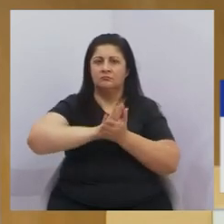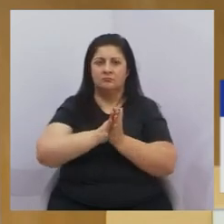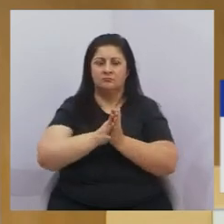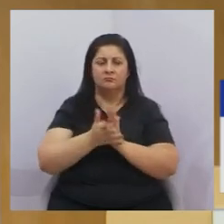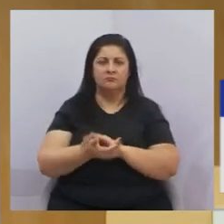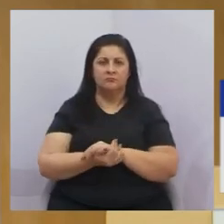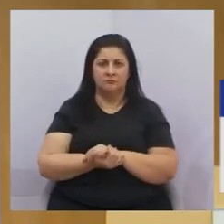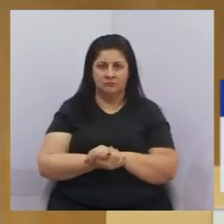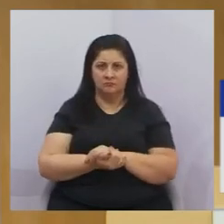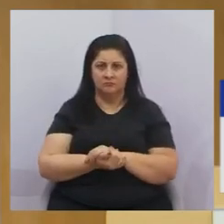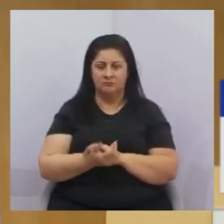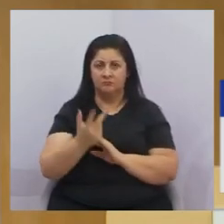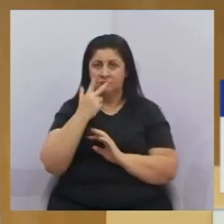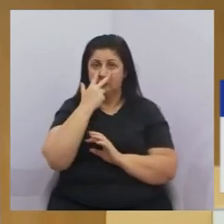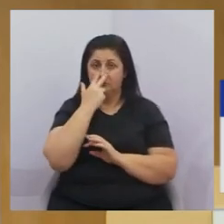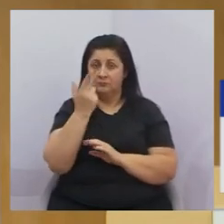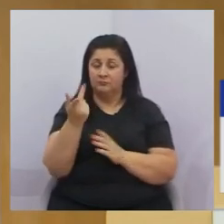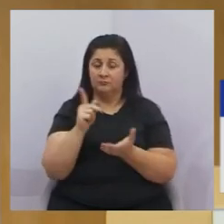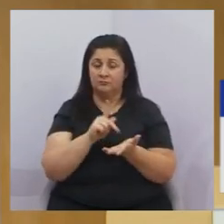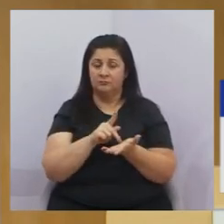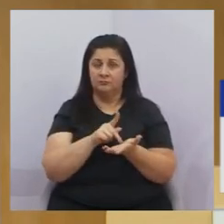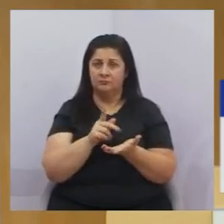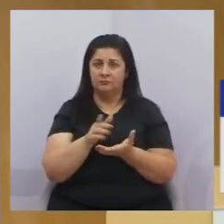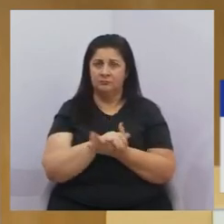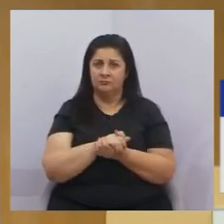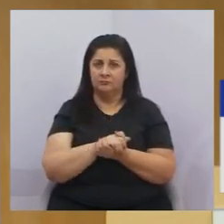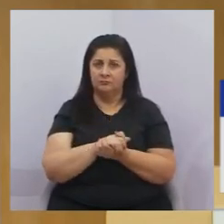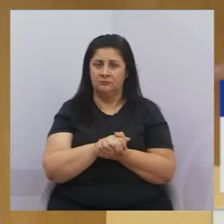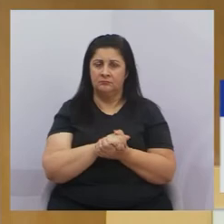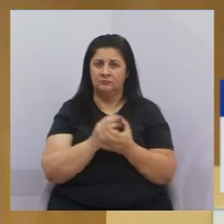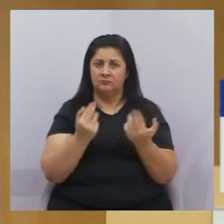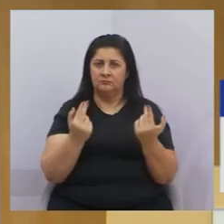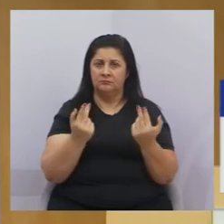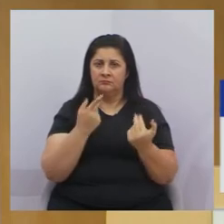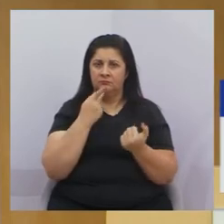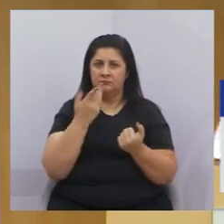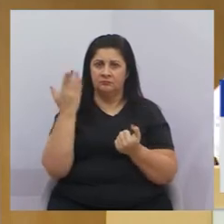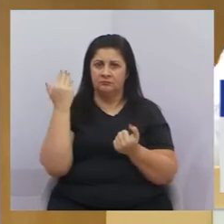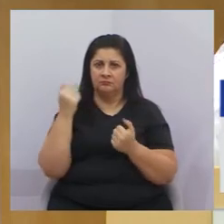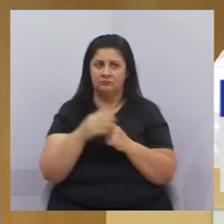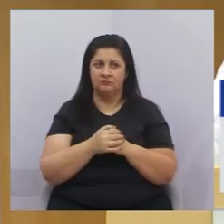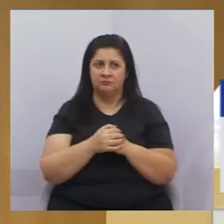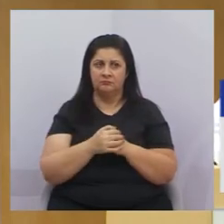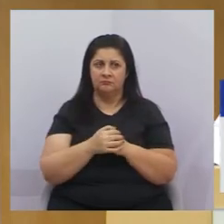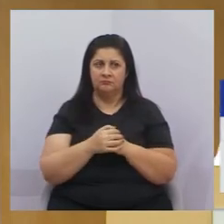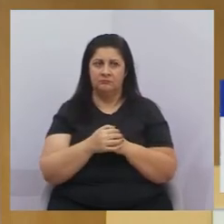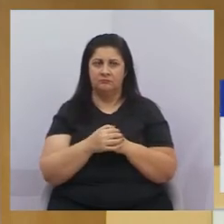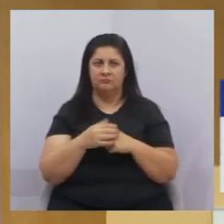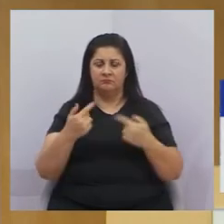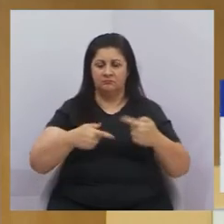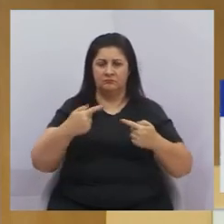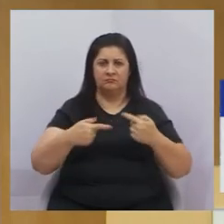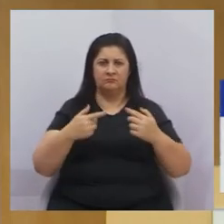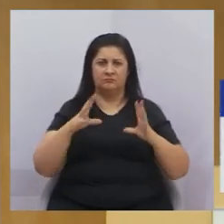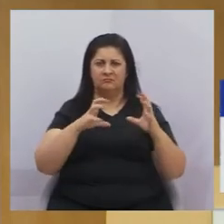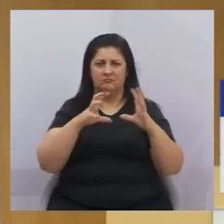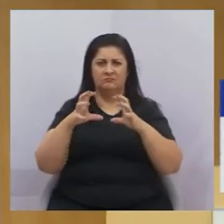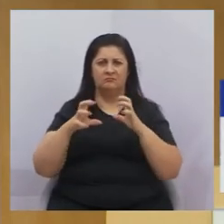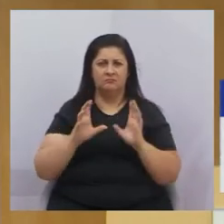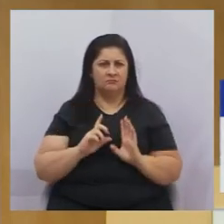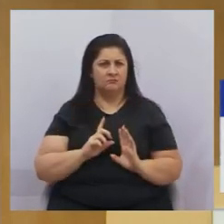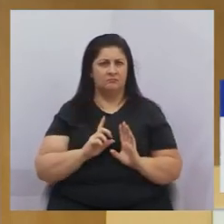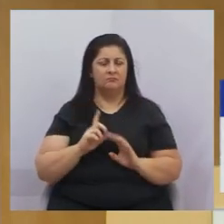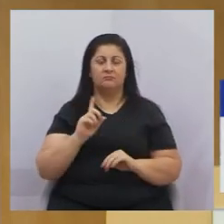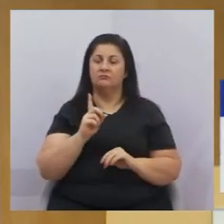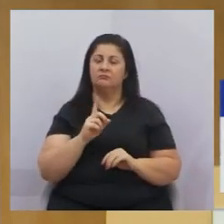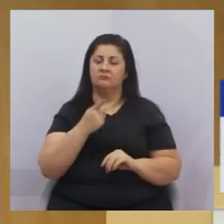Então, eu acho que, na realidade, aqui como se falou, que muitas vezes está aqui se fazendo politicagem, eu quero ser